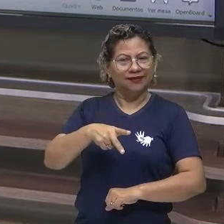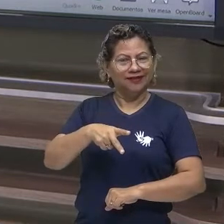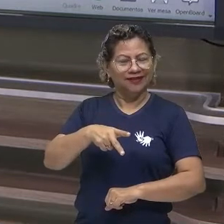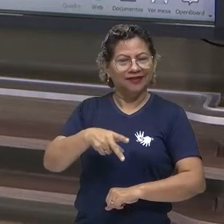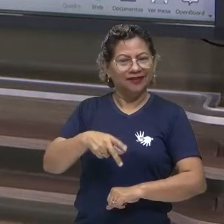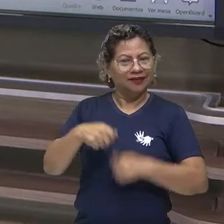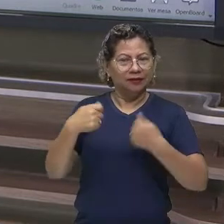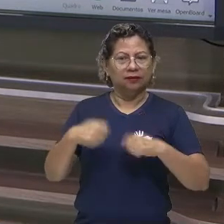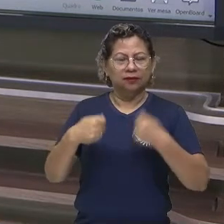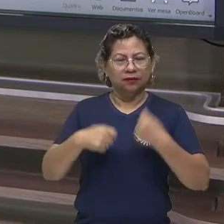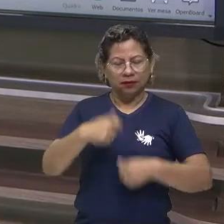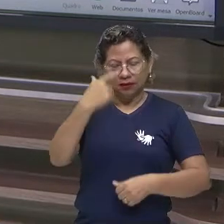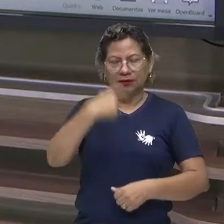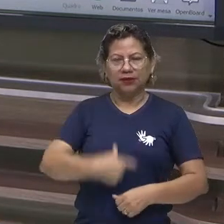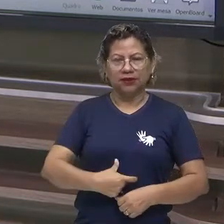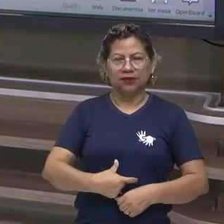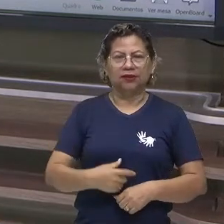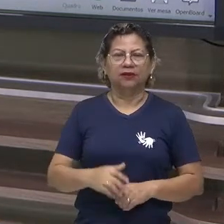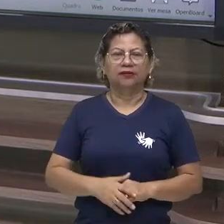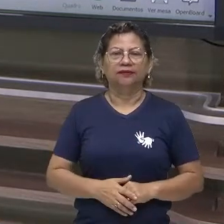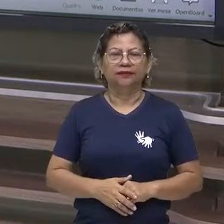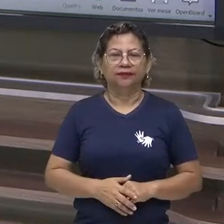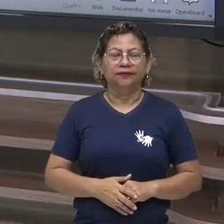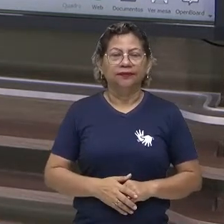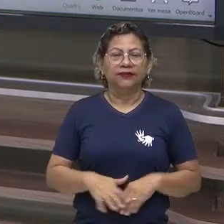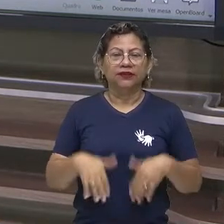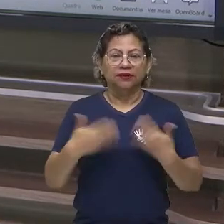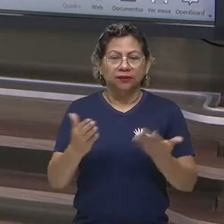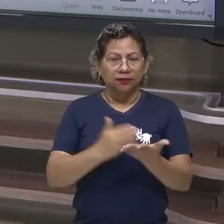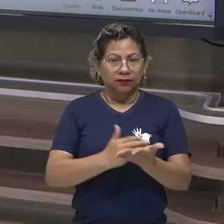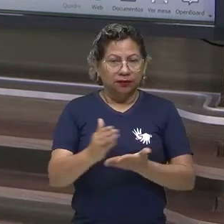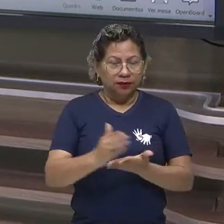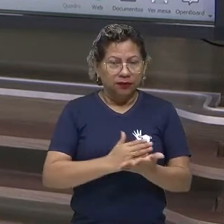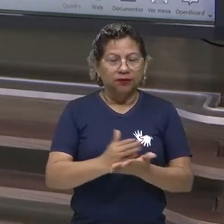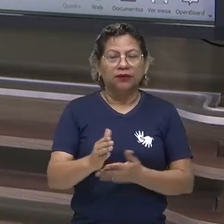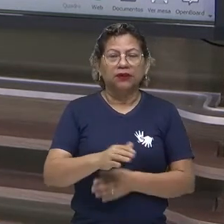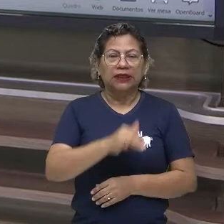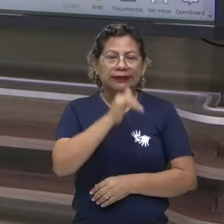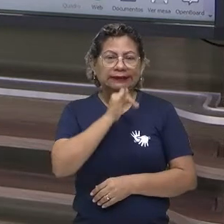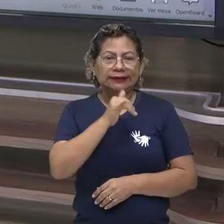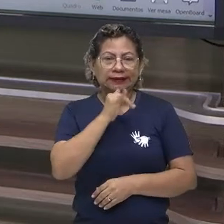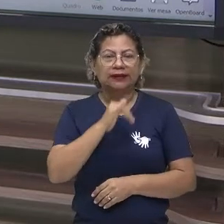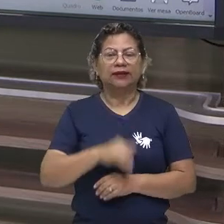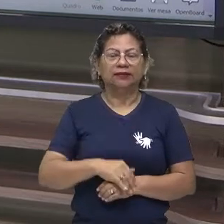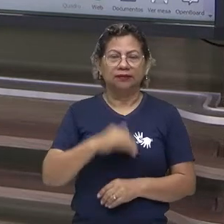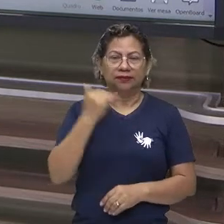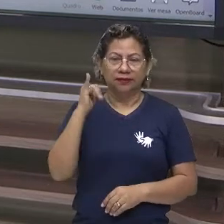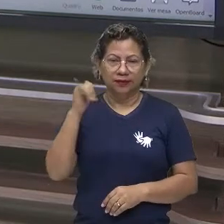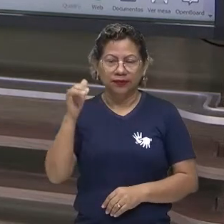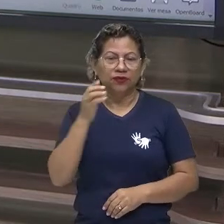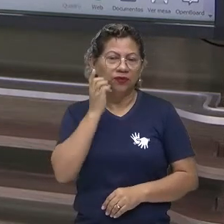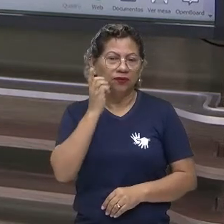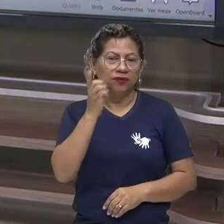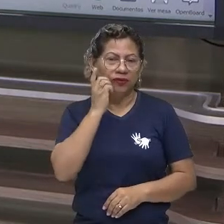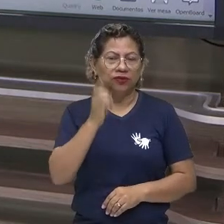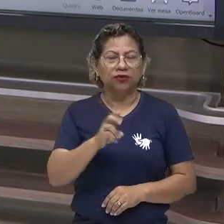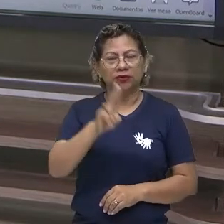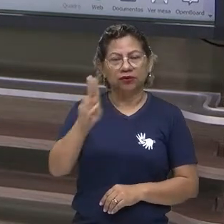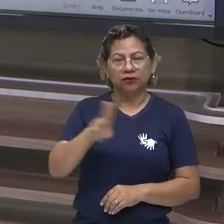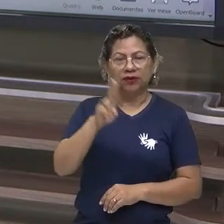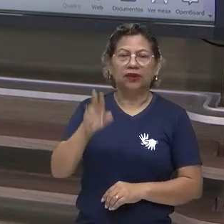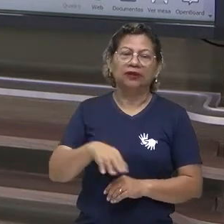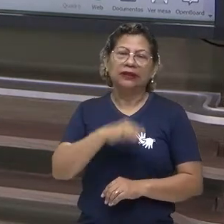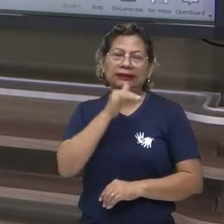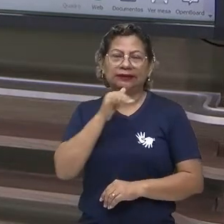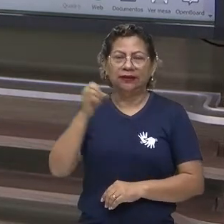que eu preciso, tá? Então a gente observou aqui alguns exemplos de energia que são utilizados no nosso dia a dia, né? Para acender